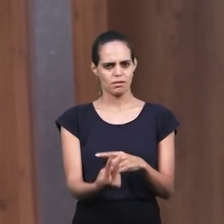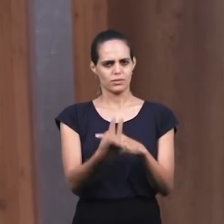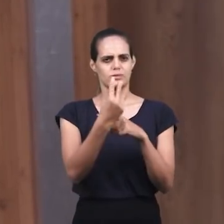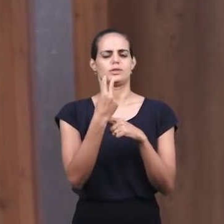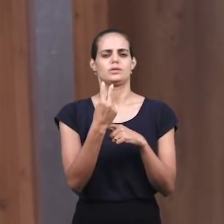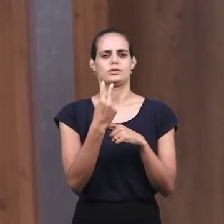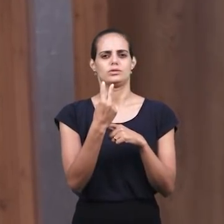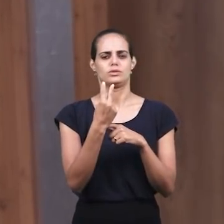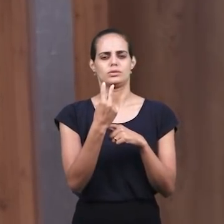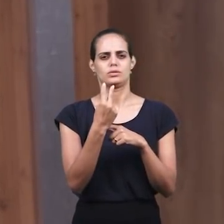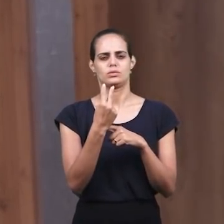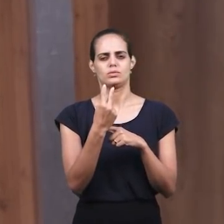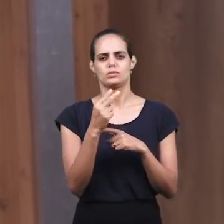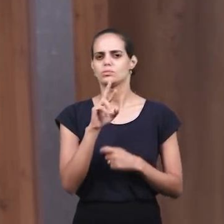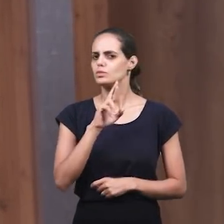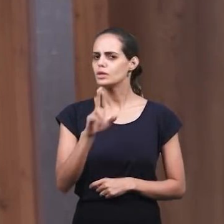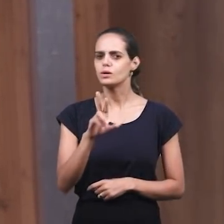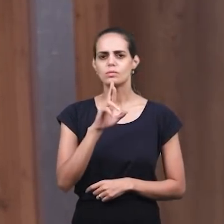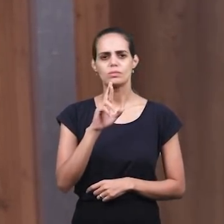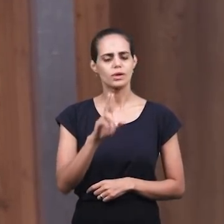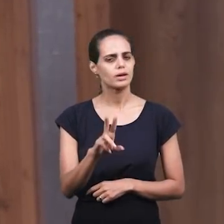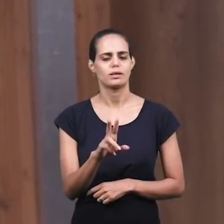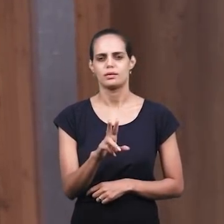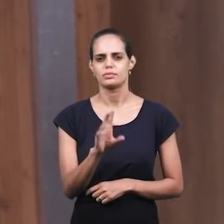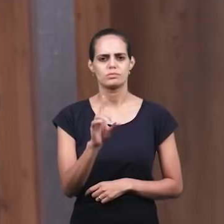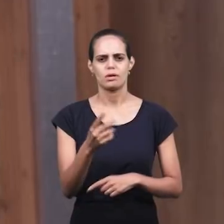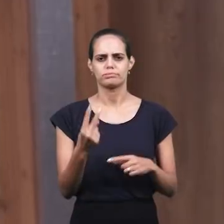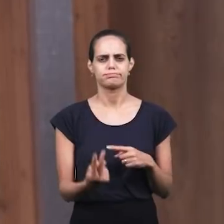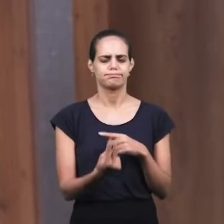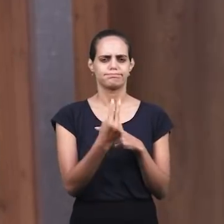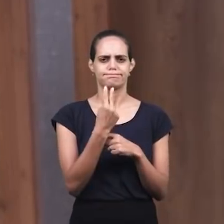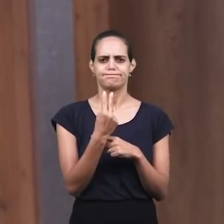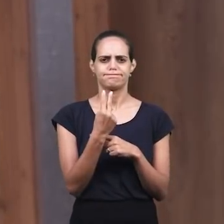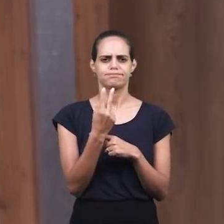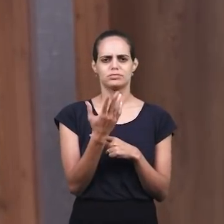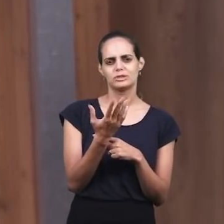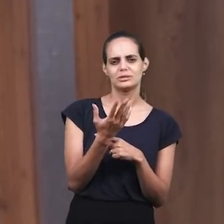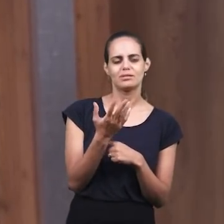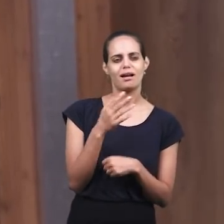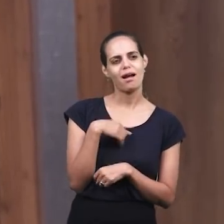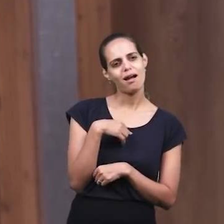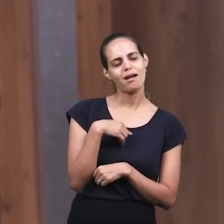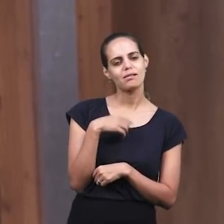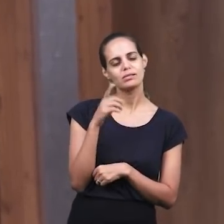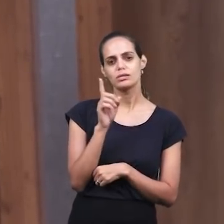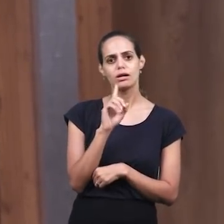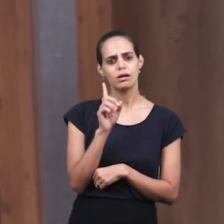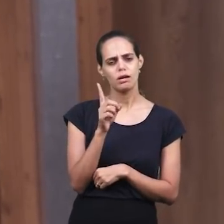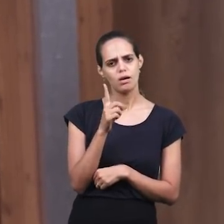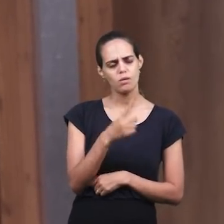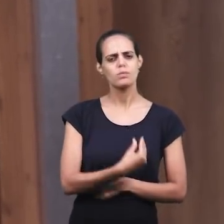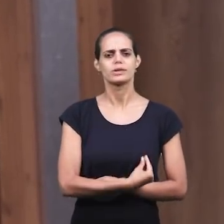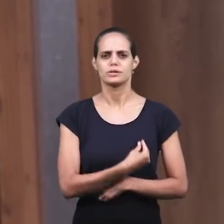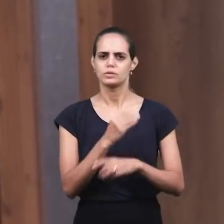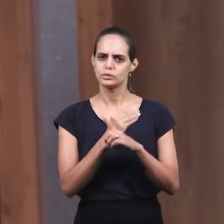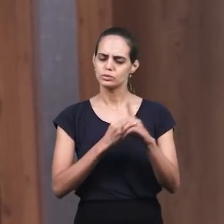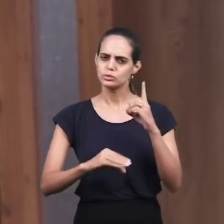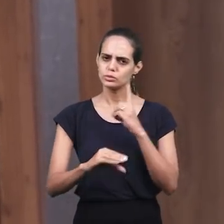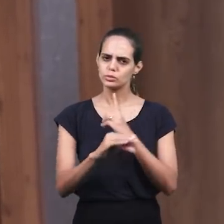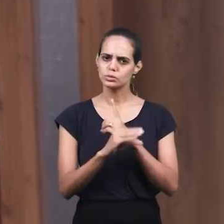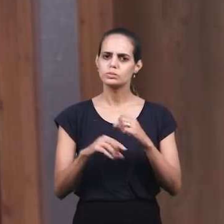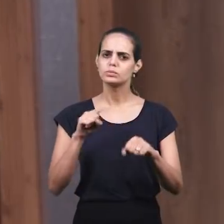eu reforço essa informação que sempre estamos dando. Não estamos aqui simplesmente assistindo a um vídeo, estamos participando de um culto, de um